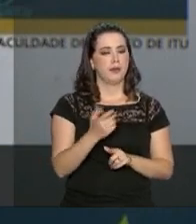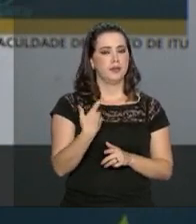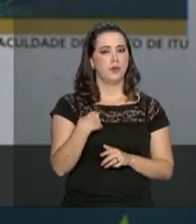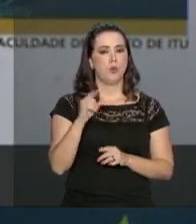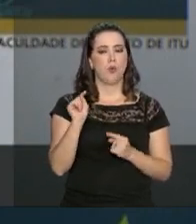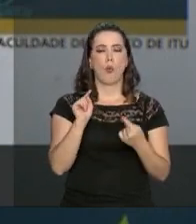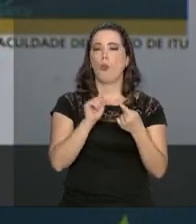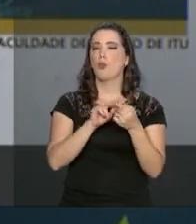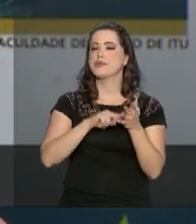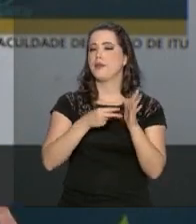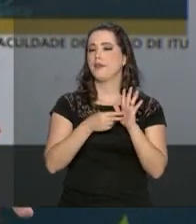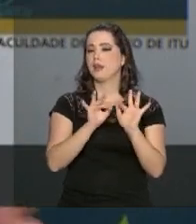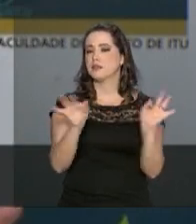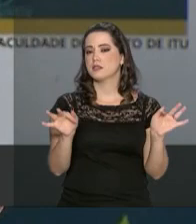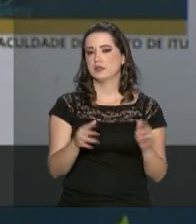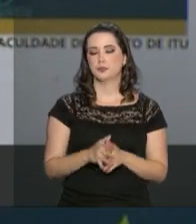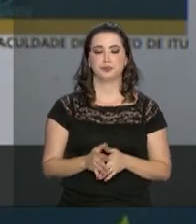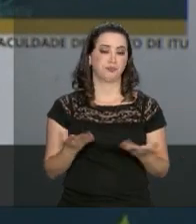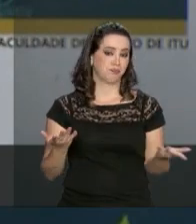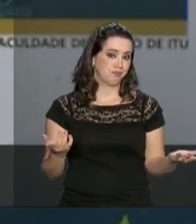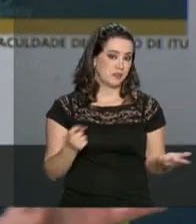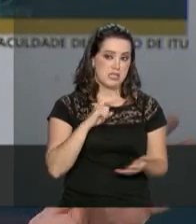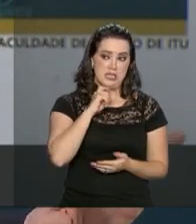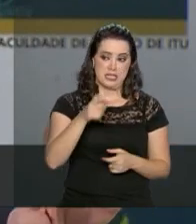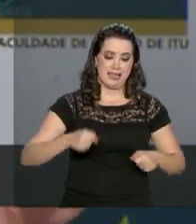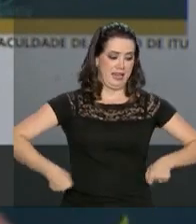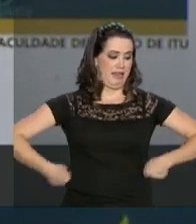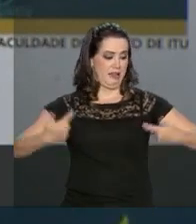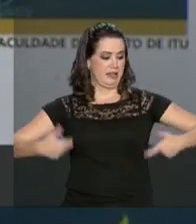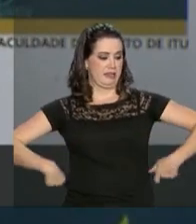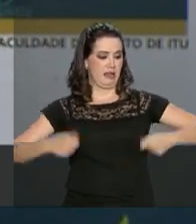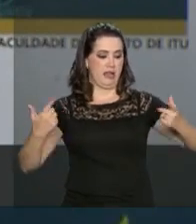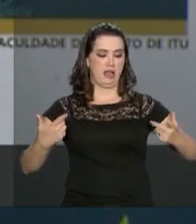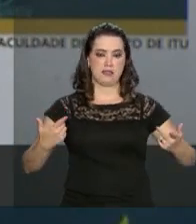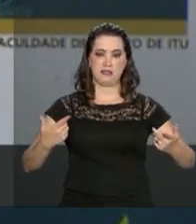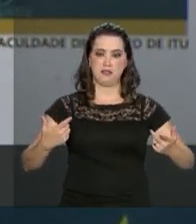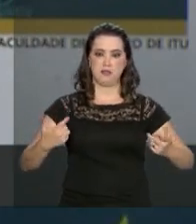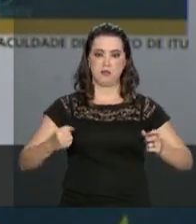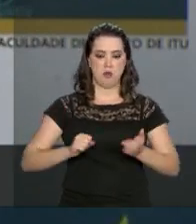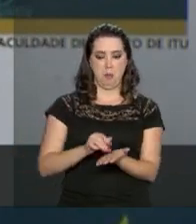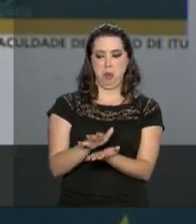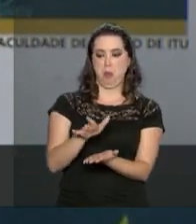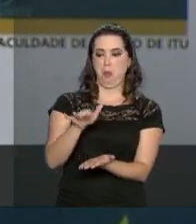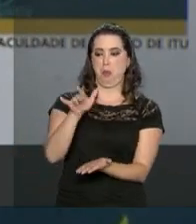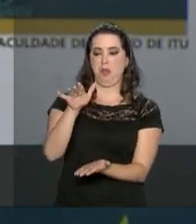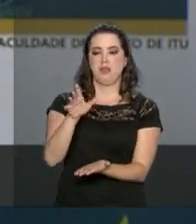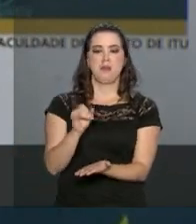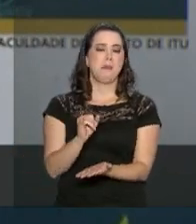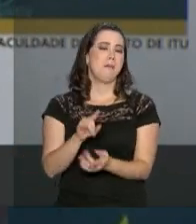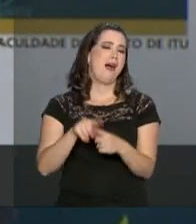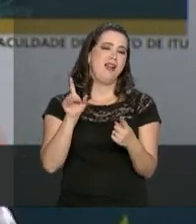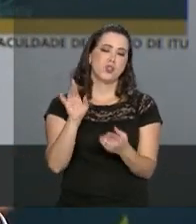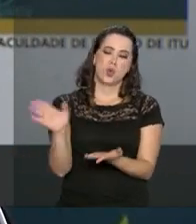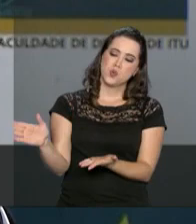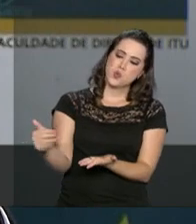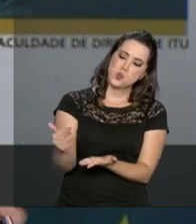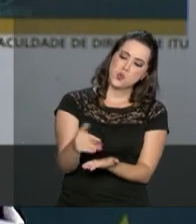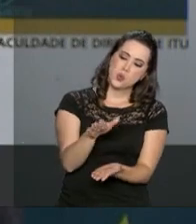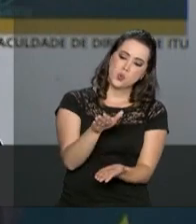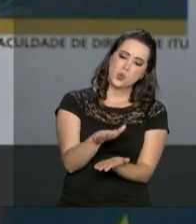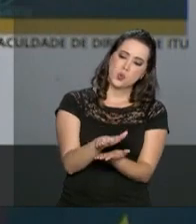trivial. Ninguém pode gastar mais do que aquilo que ganha. Se eu ganho 5 mil por mês e gasto todo mês